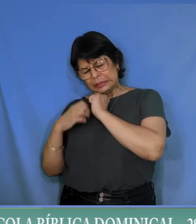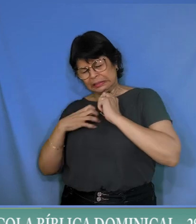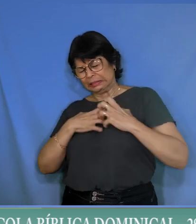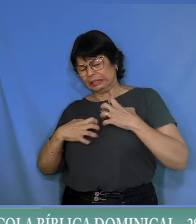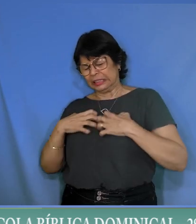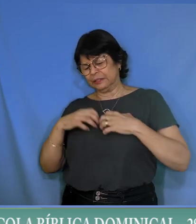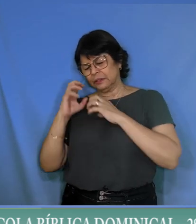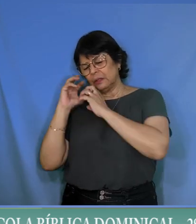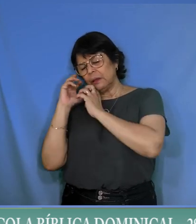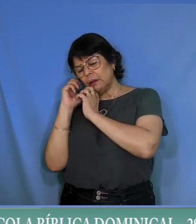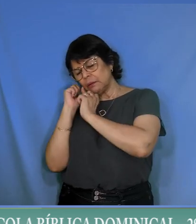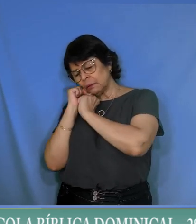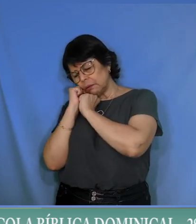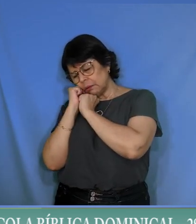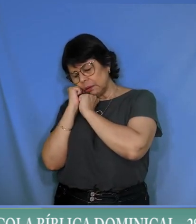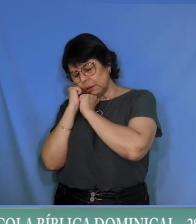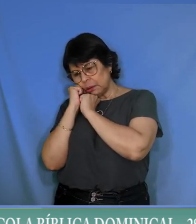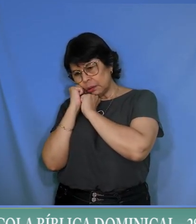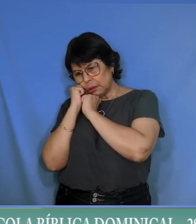tem aquela ira.